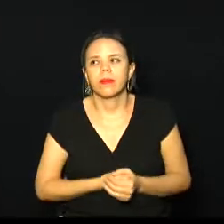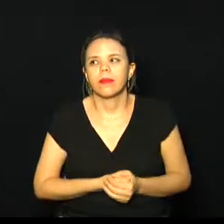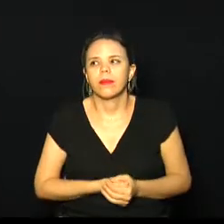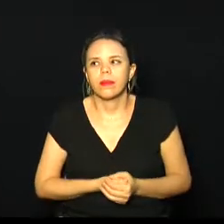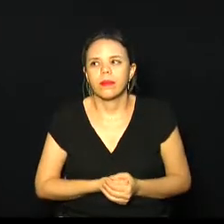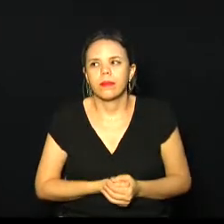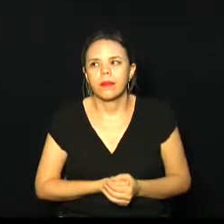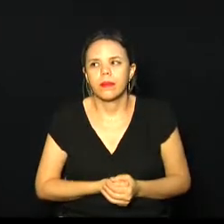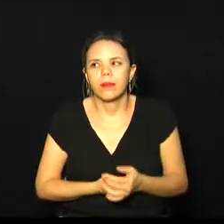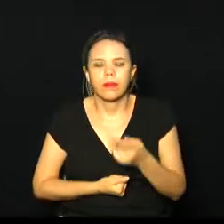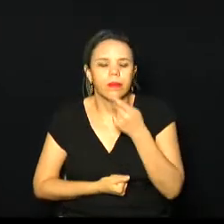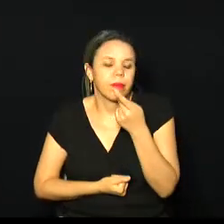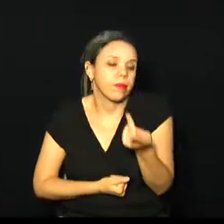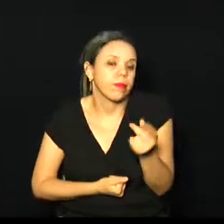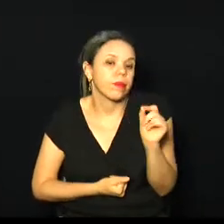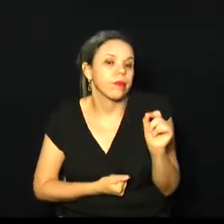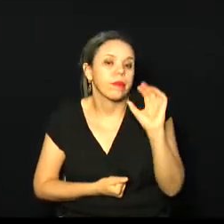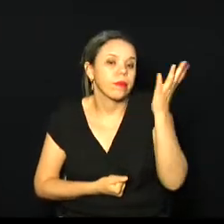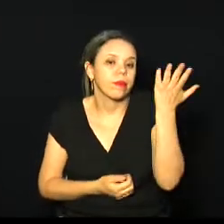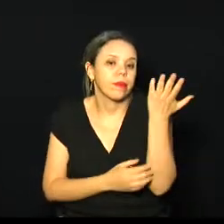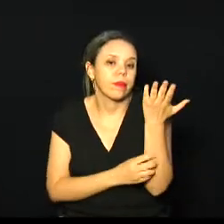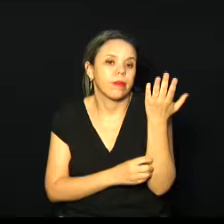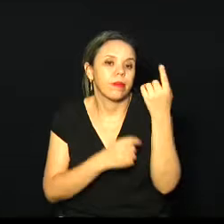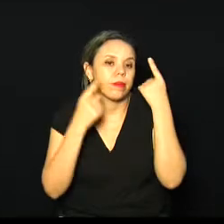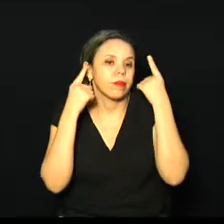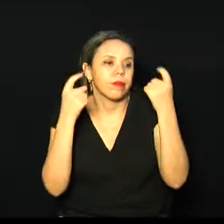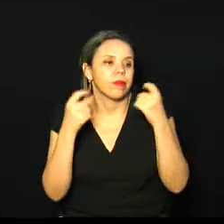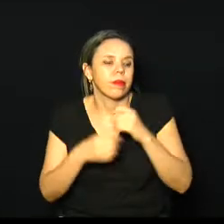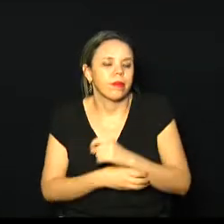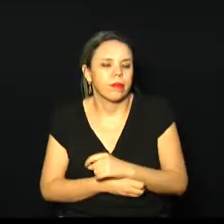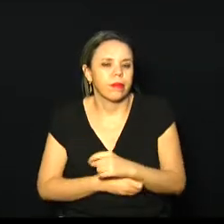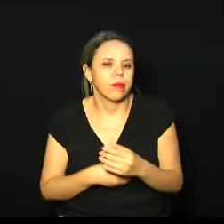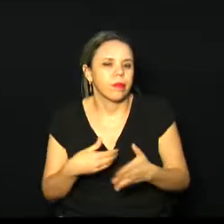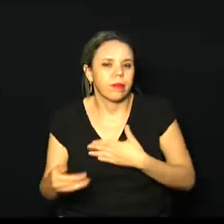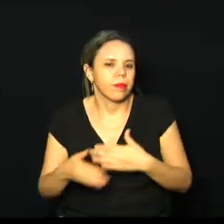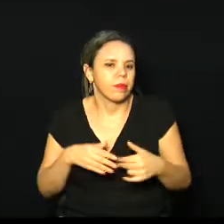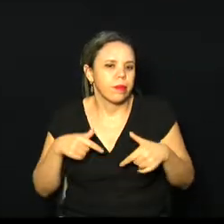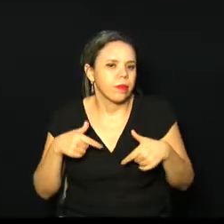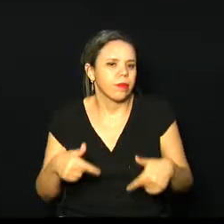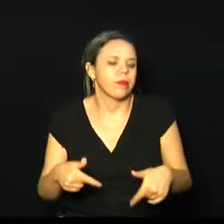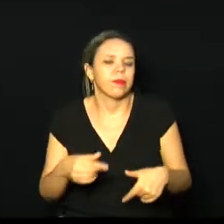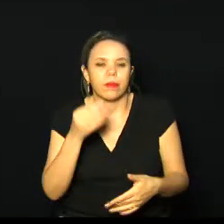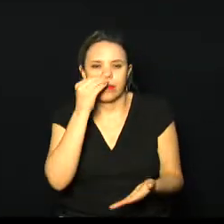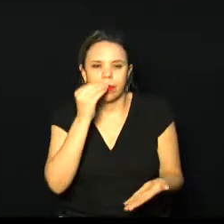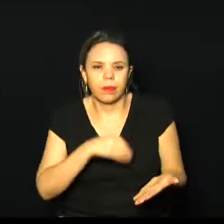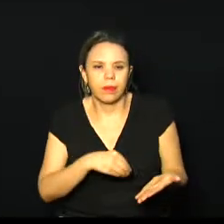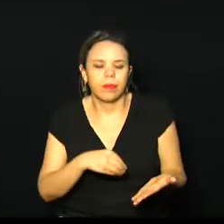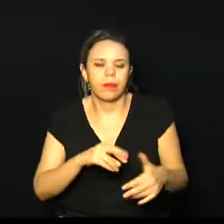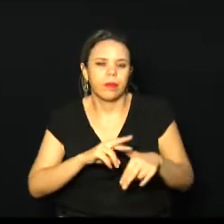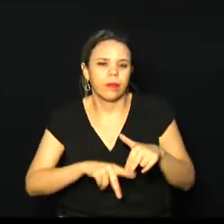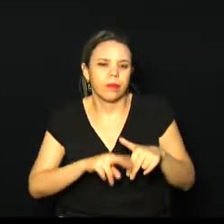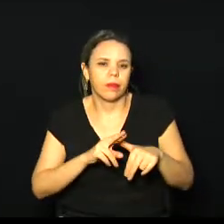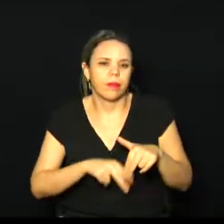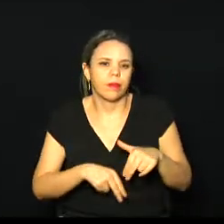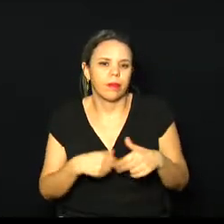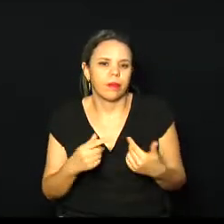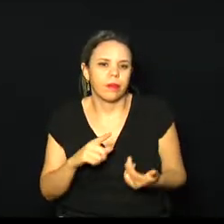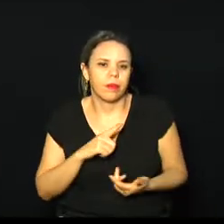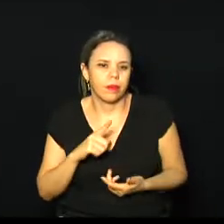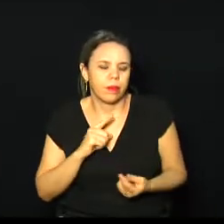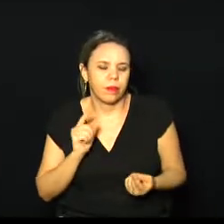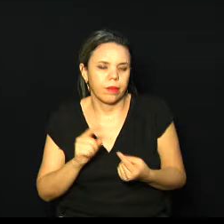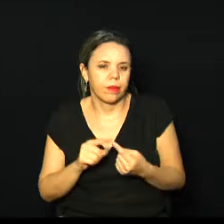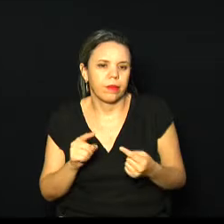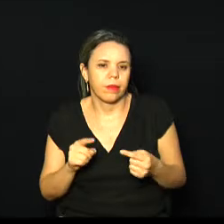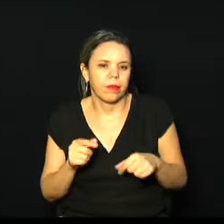Quando a gente fala, mas o que vem a ser essa violência? Né? É qualquer ação ou omissão baseada no gênero, que tem por